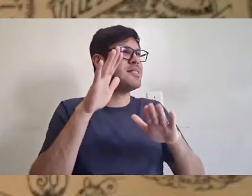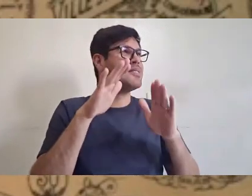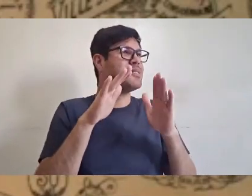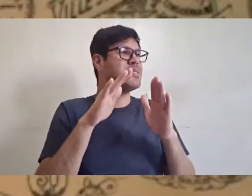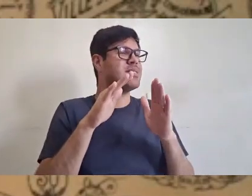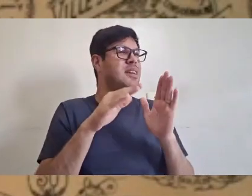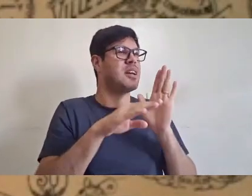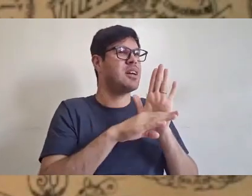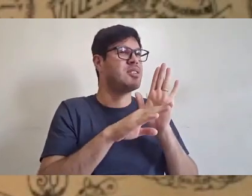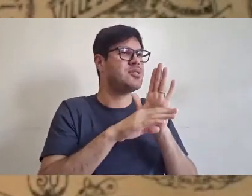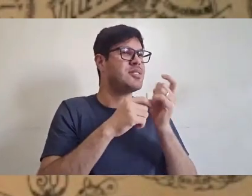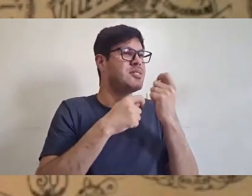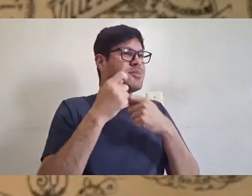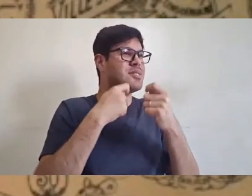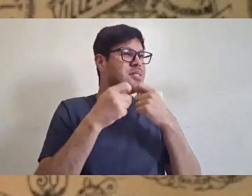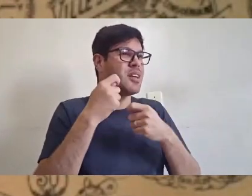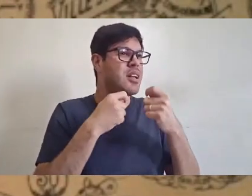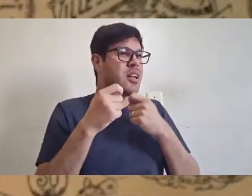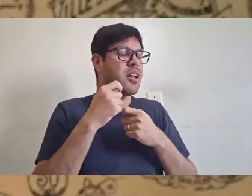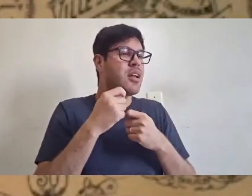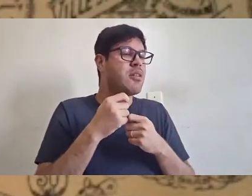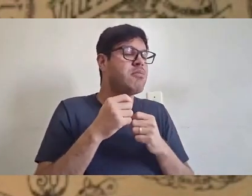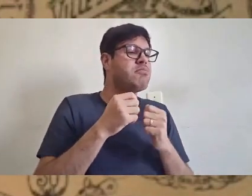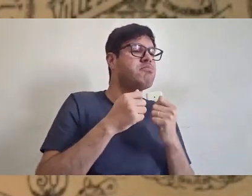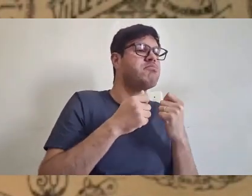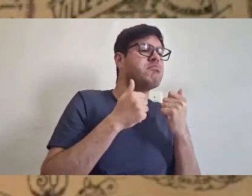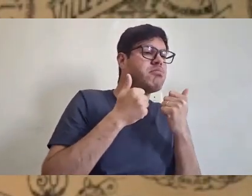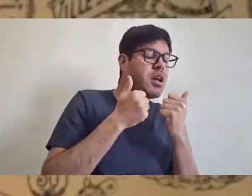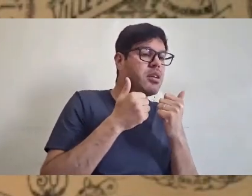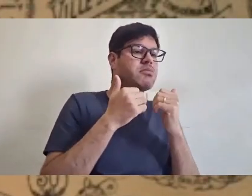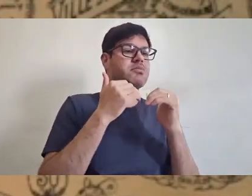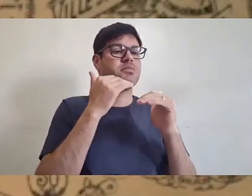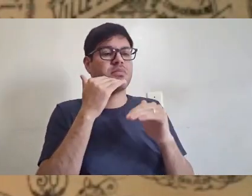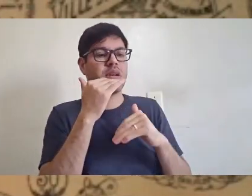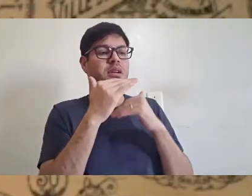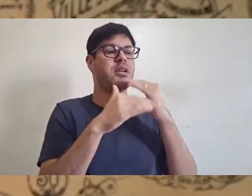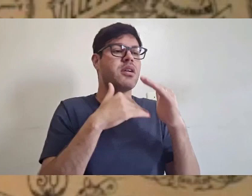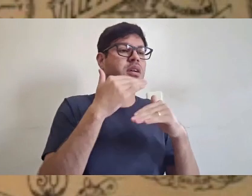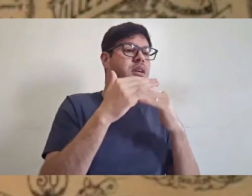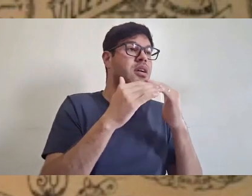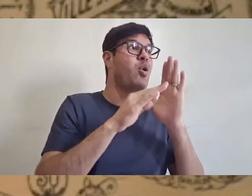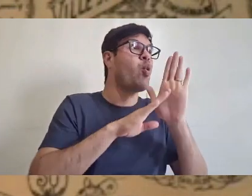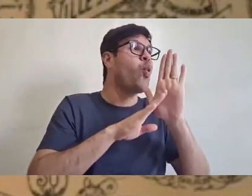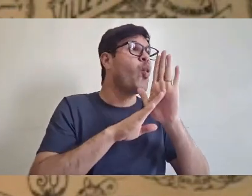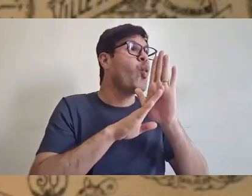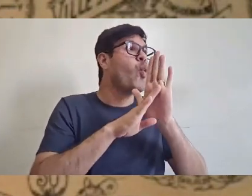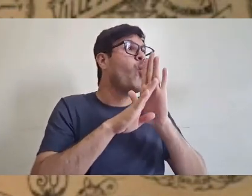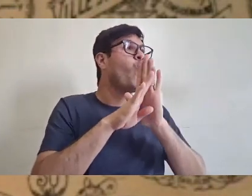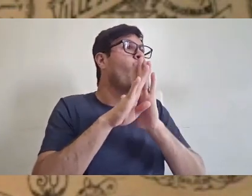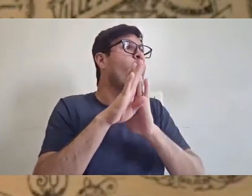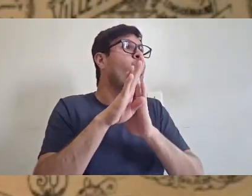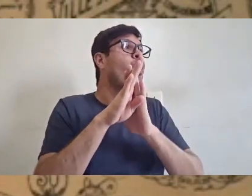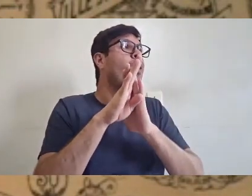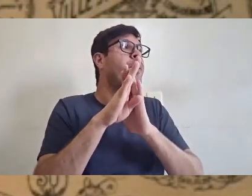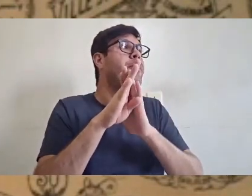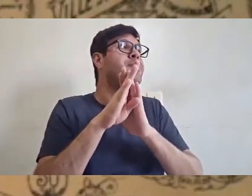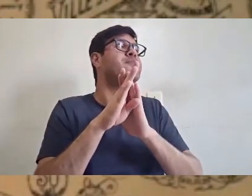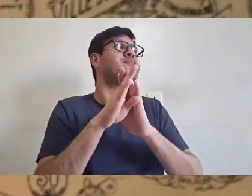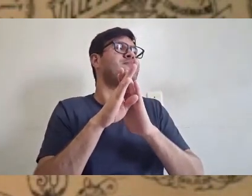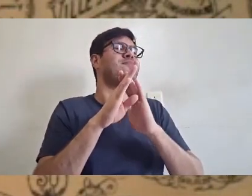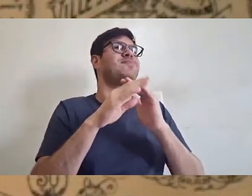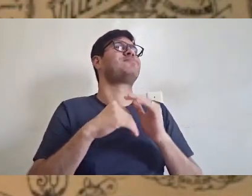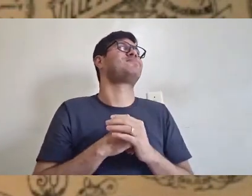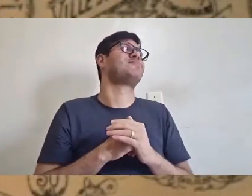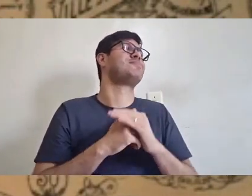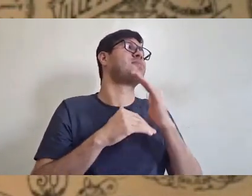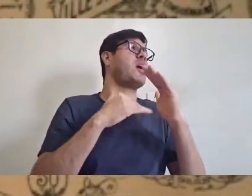administrativo, escriturário, você tinha a chance de chegar a chefe de setor, chefe de